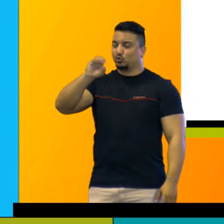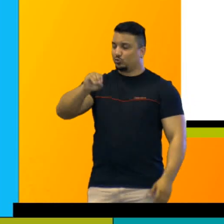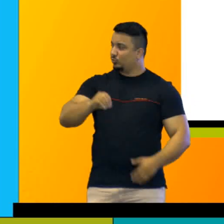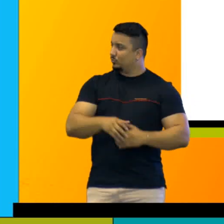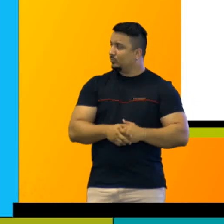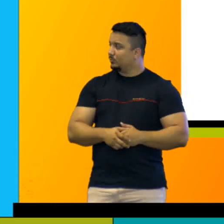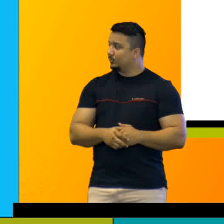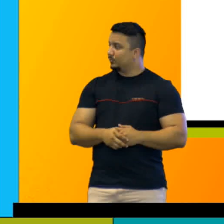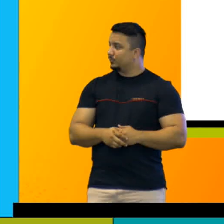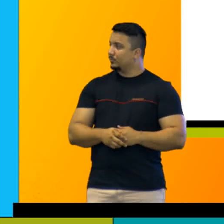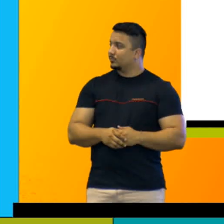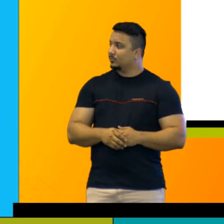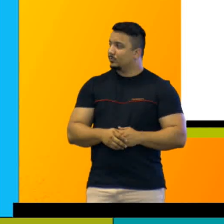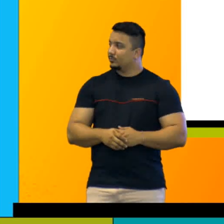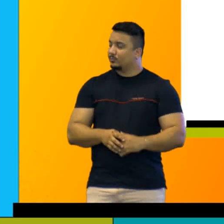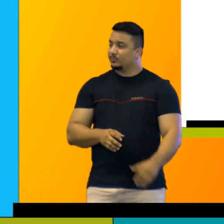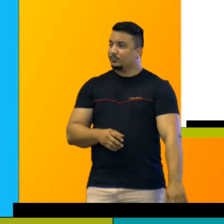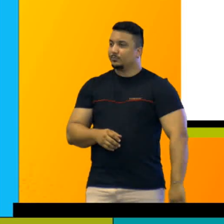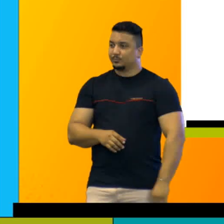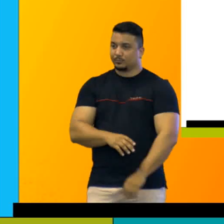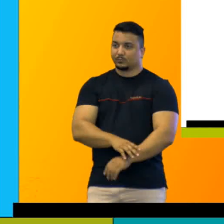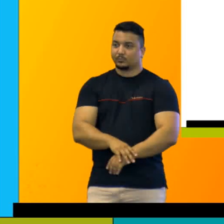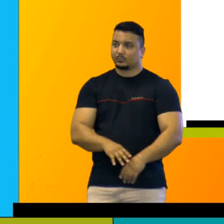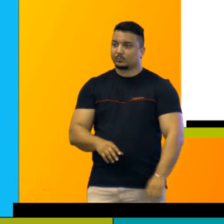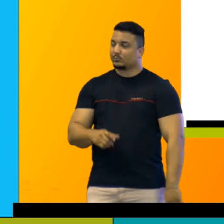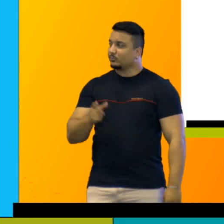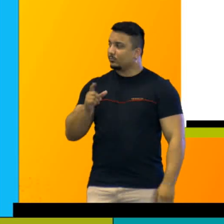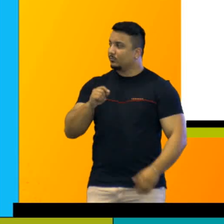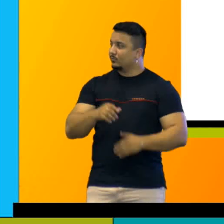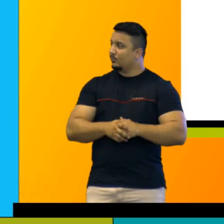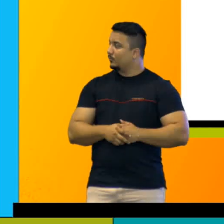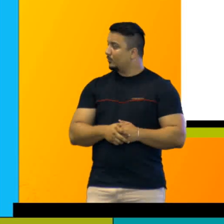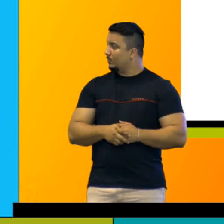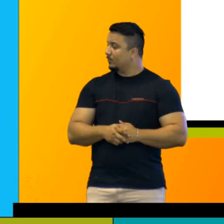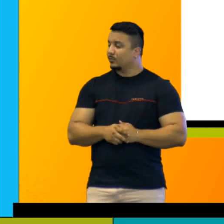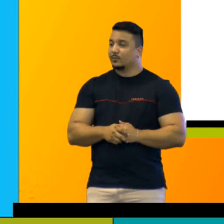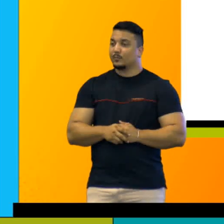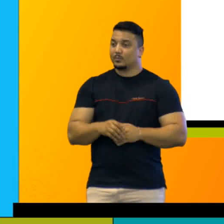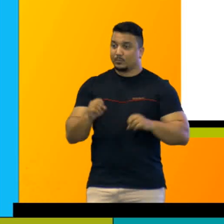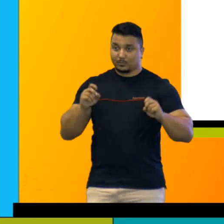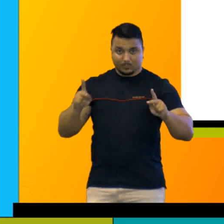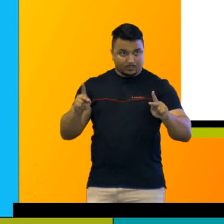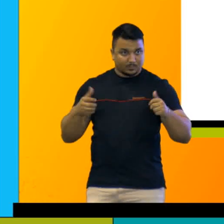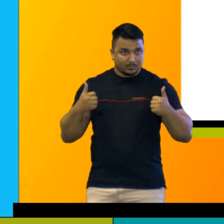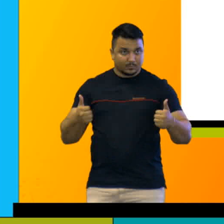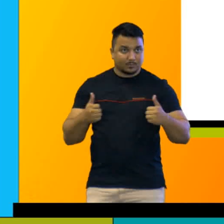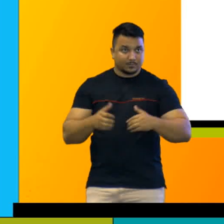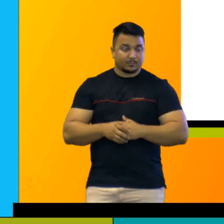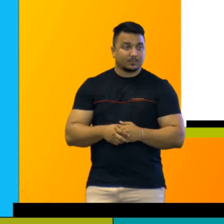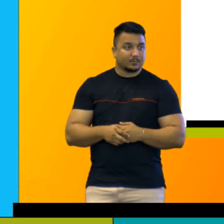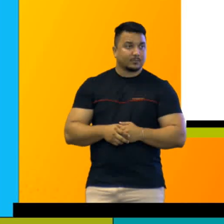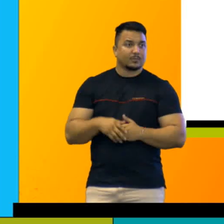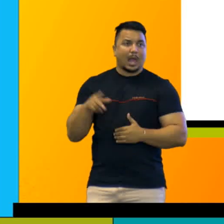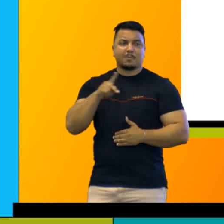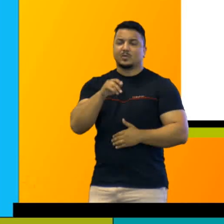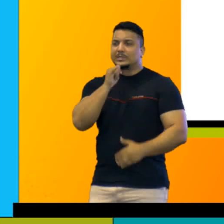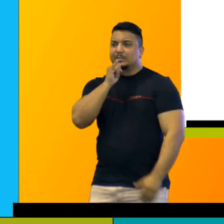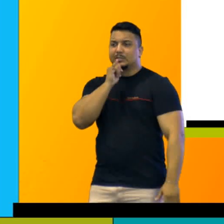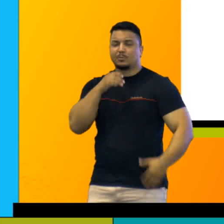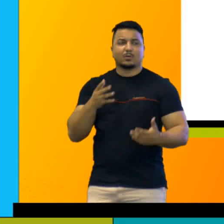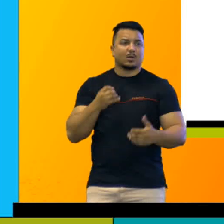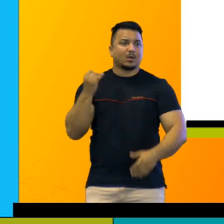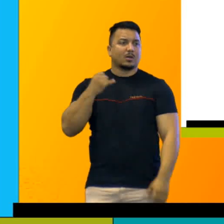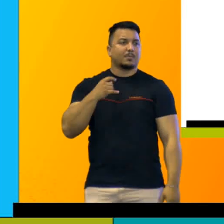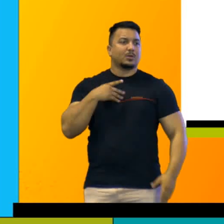escolhe e não importa a ordem. Arranjo, escolhe e importa a ordem. Beleza, pessoal? O professor me dá um exemplo de quando importa a